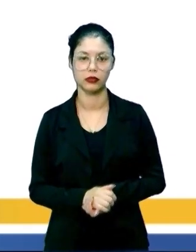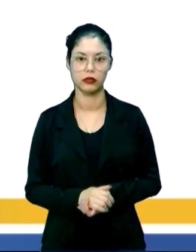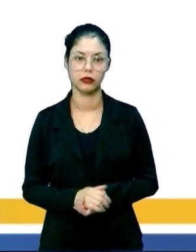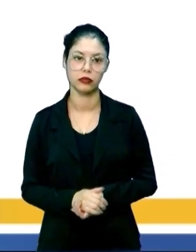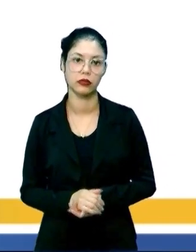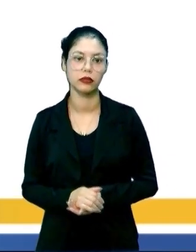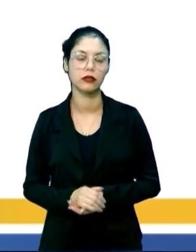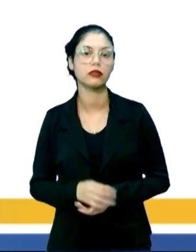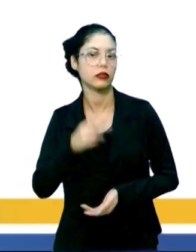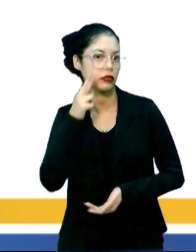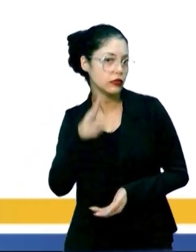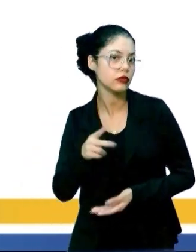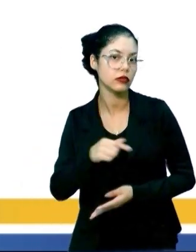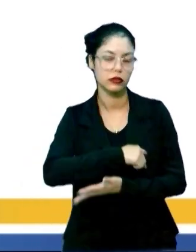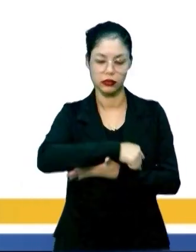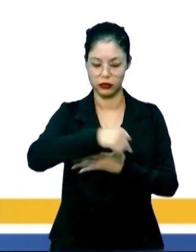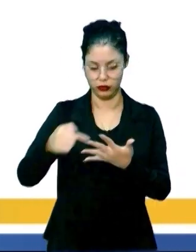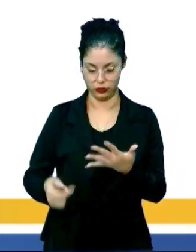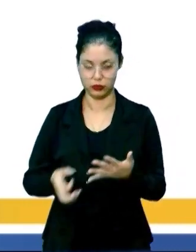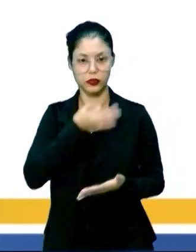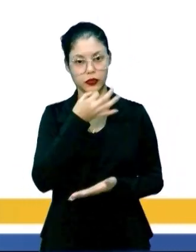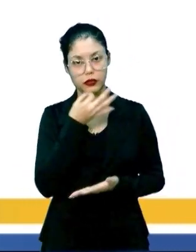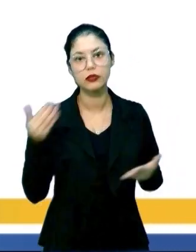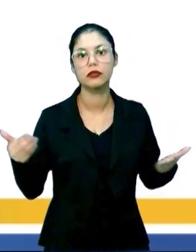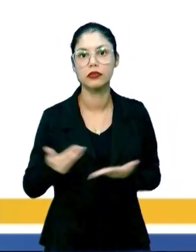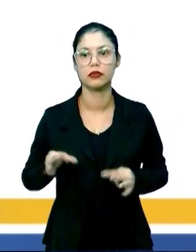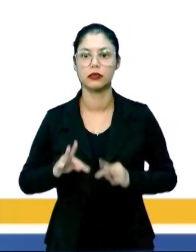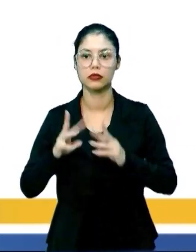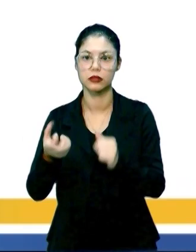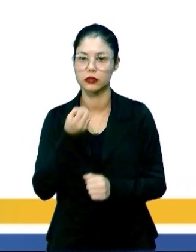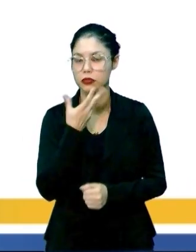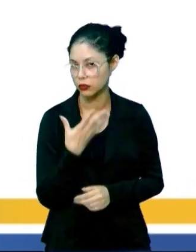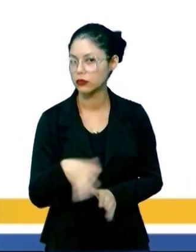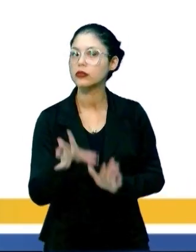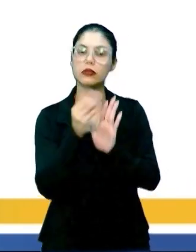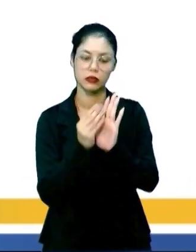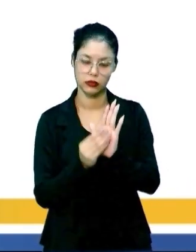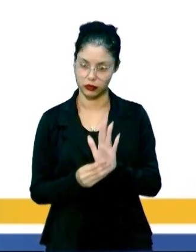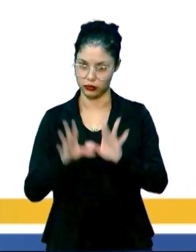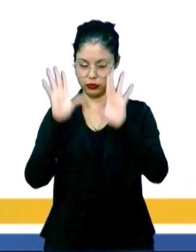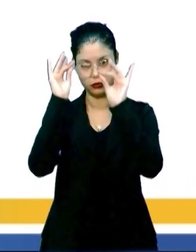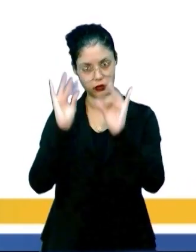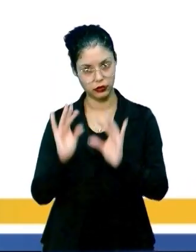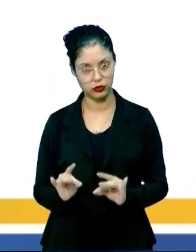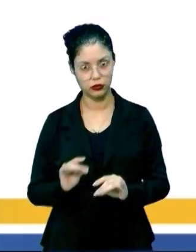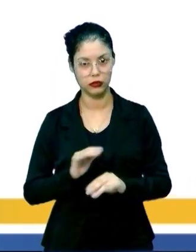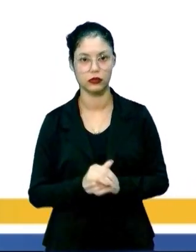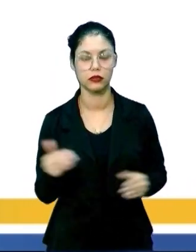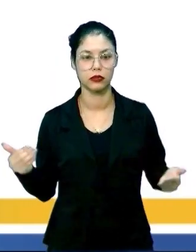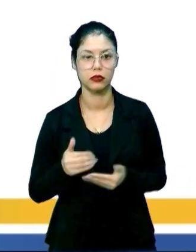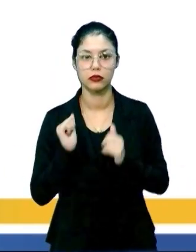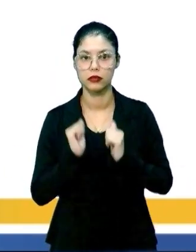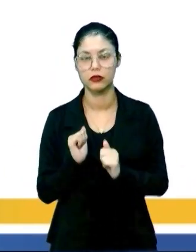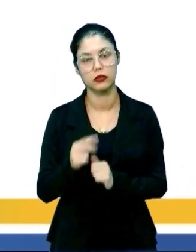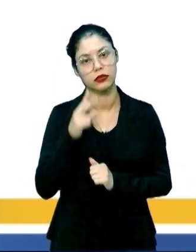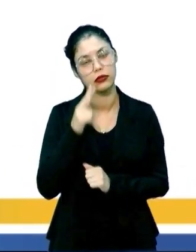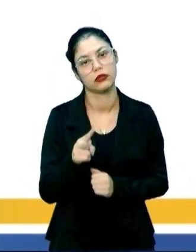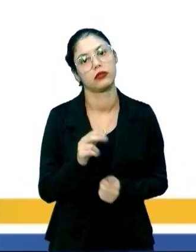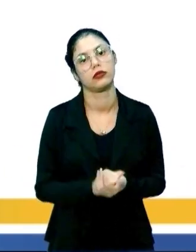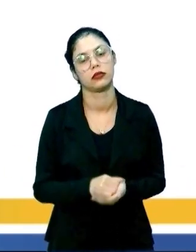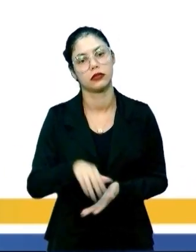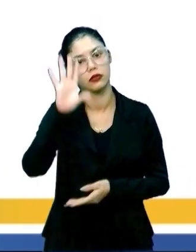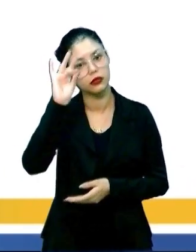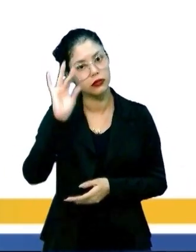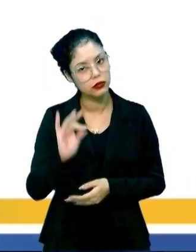6.550. Nós temos as 5 opções agora, todas elas bem definidas, né? E nós podemos ver